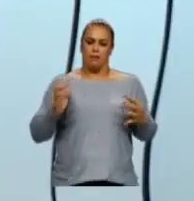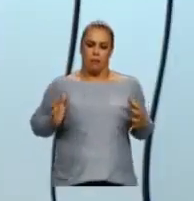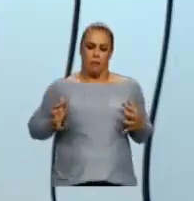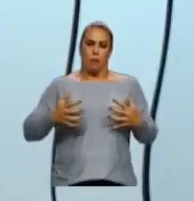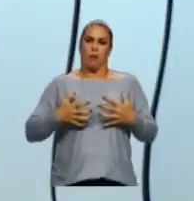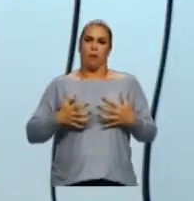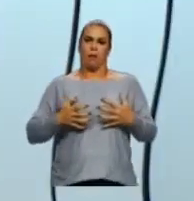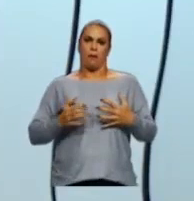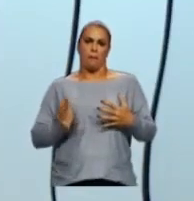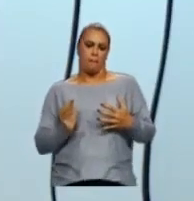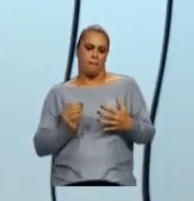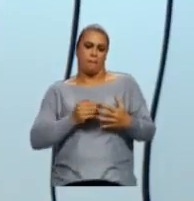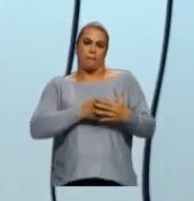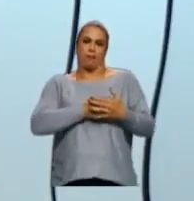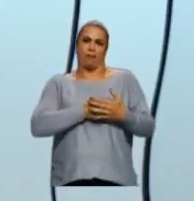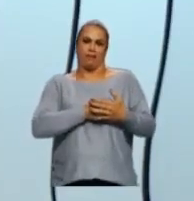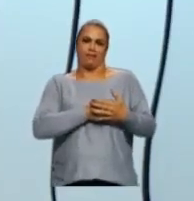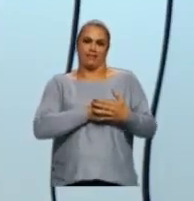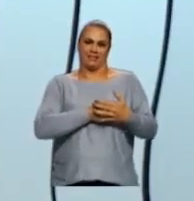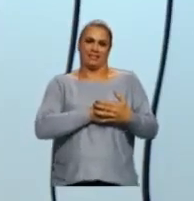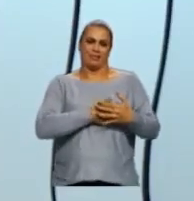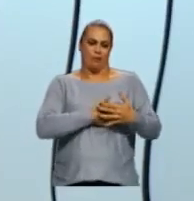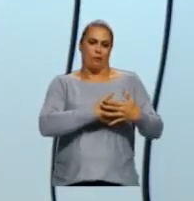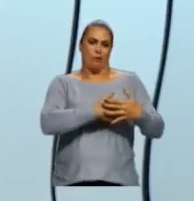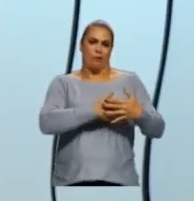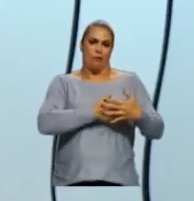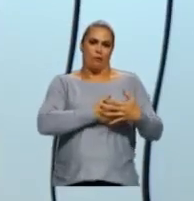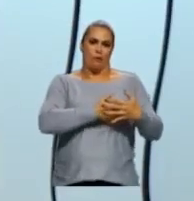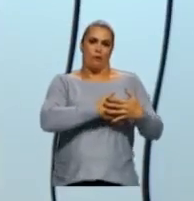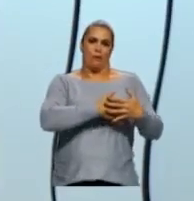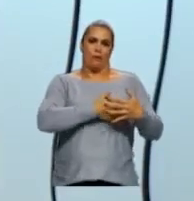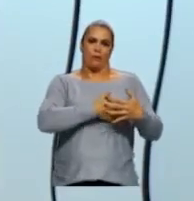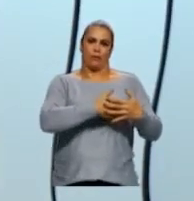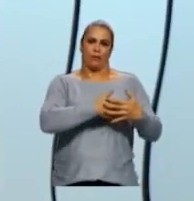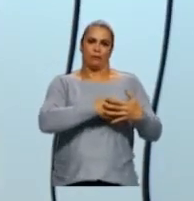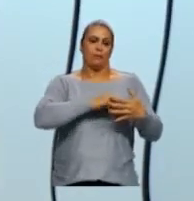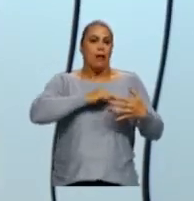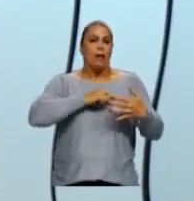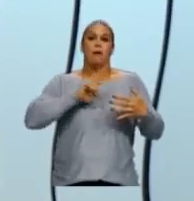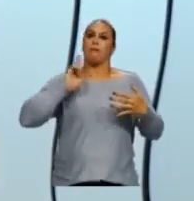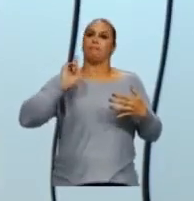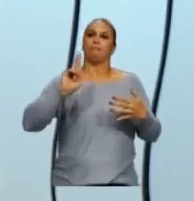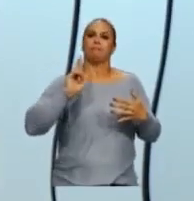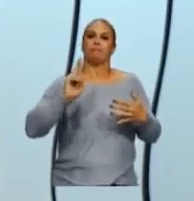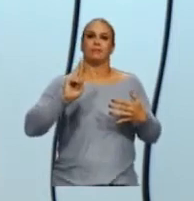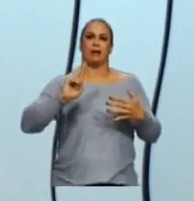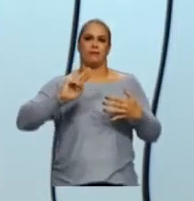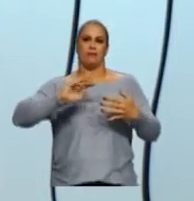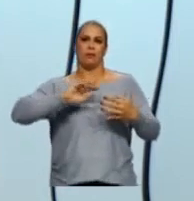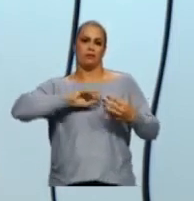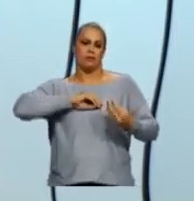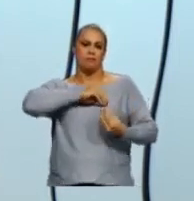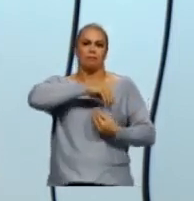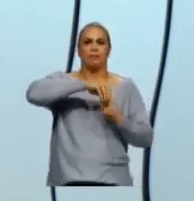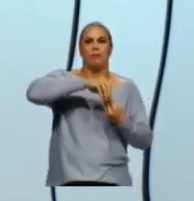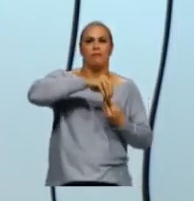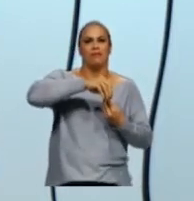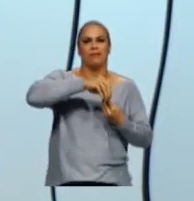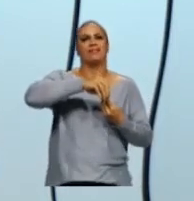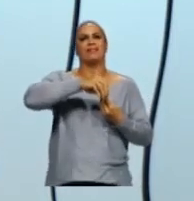gasosa entre a célula e mandar para fora o